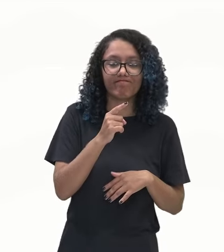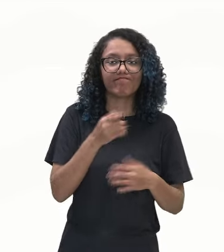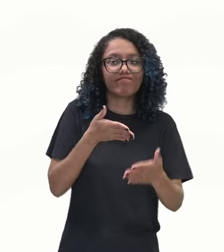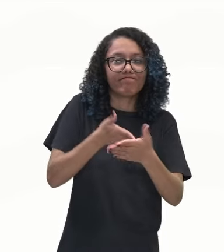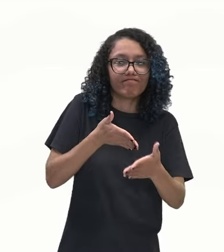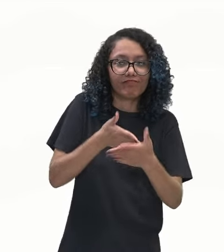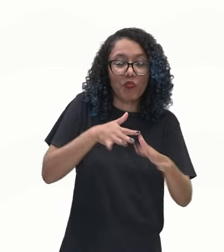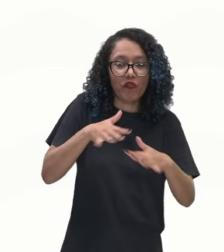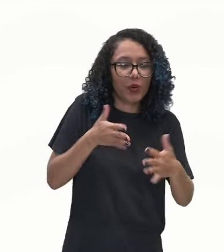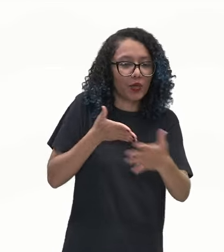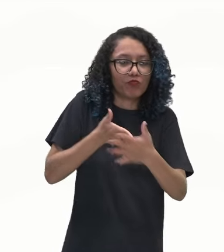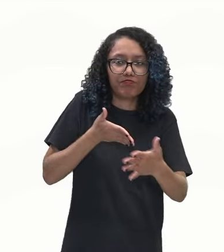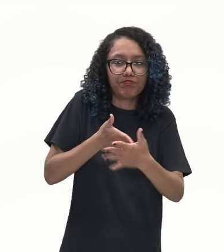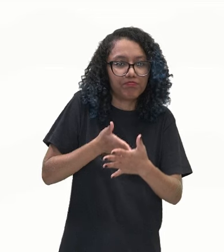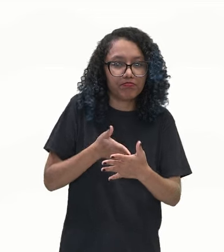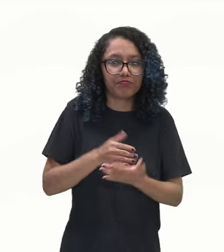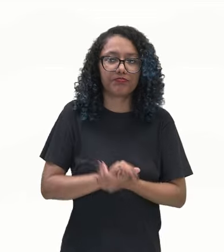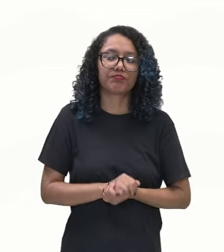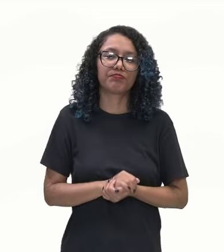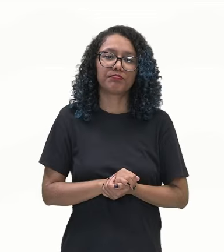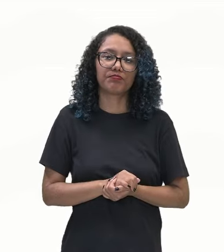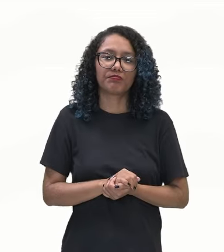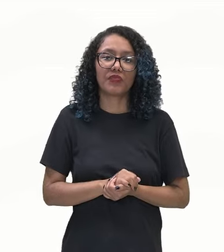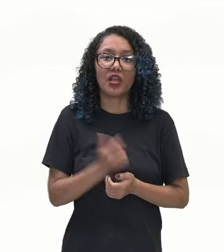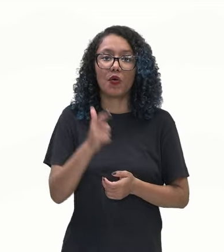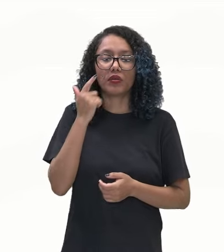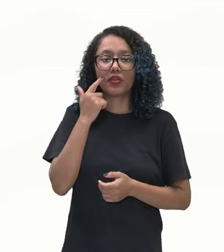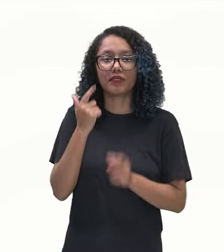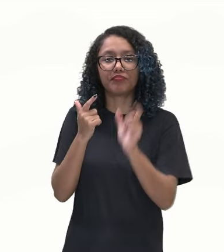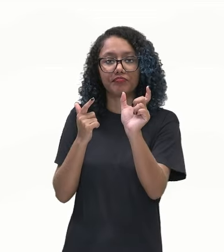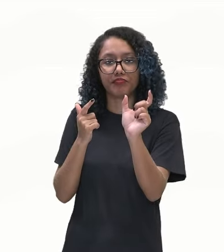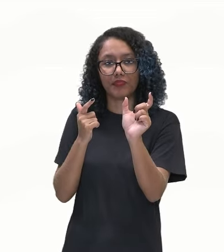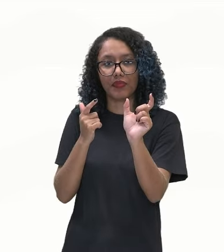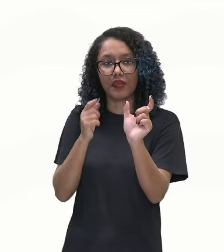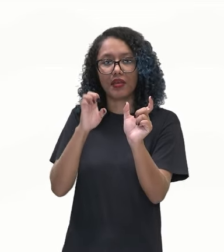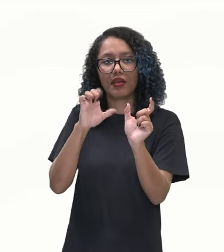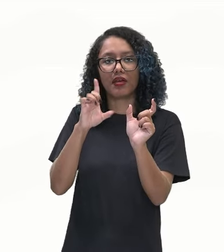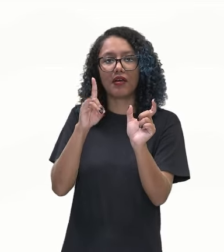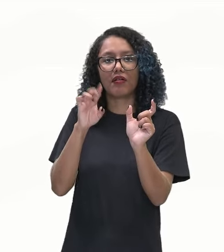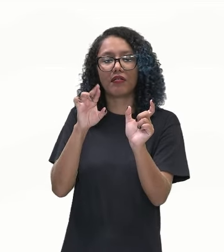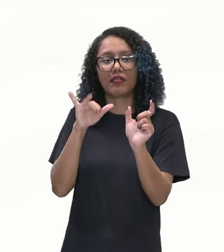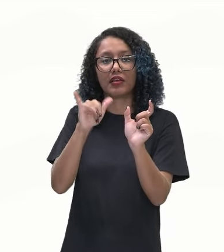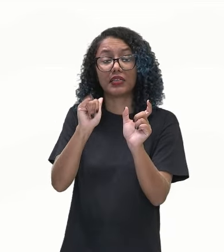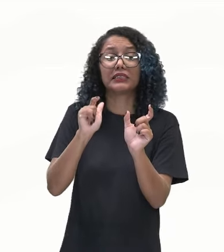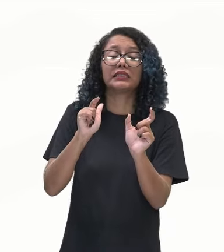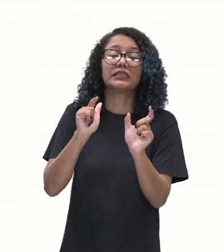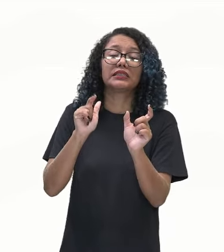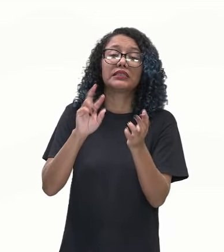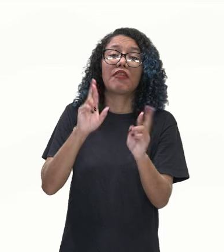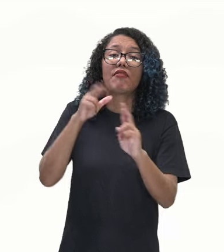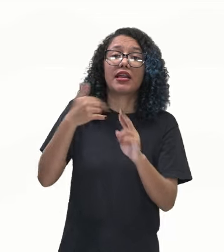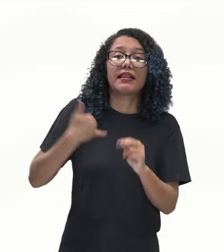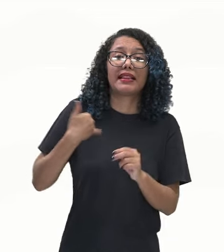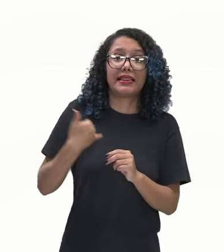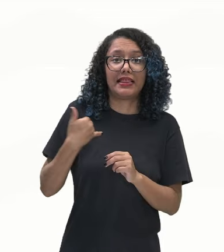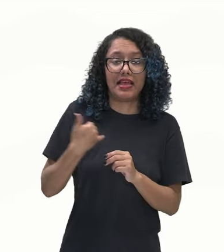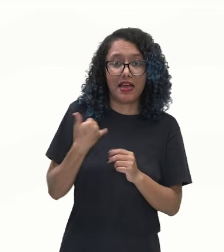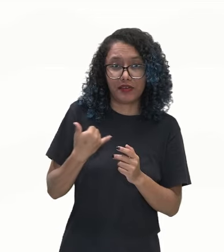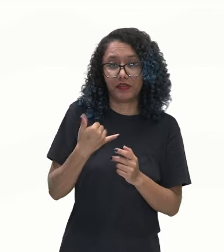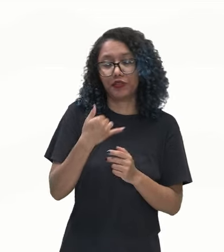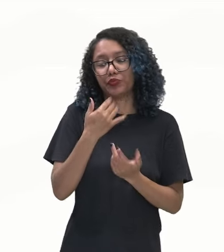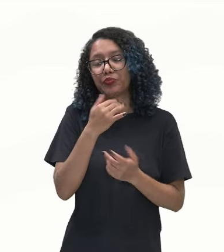elderly. Aqui a palavra elderly é relacionado à idade, tá? Idoso. Então, o problema da inclusão, né, um tema que